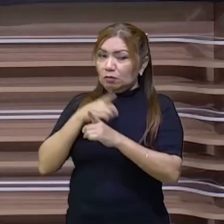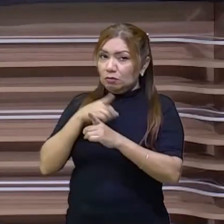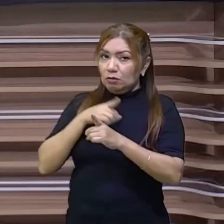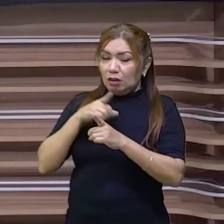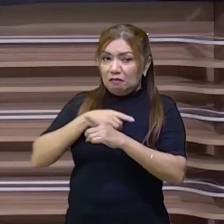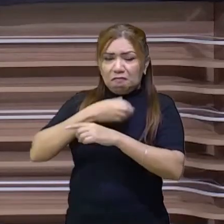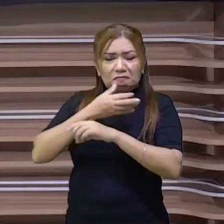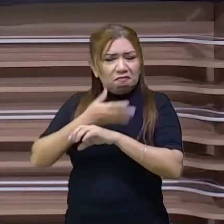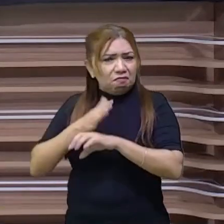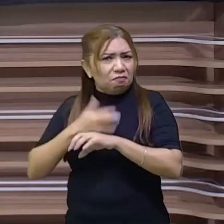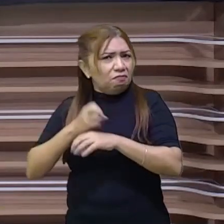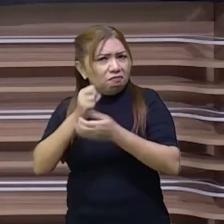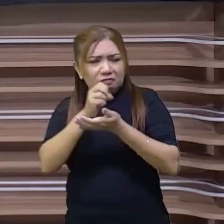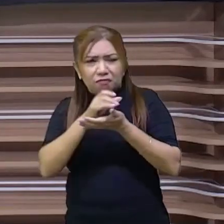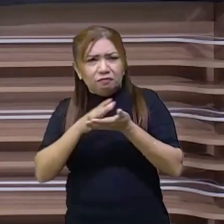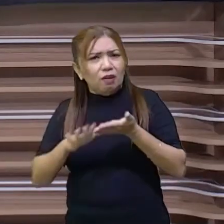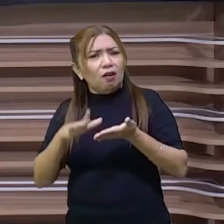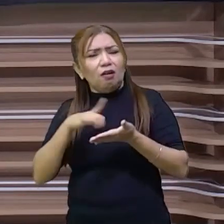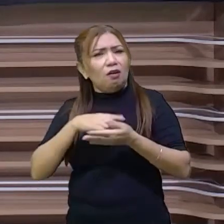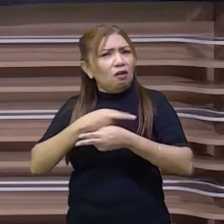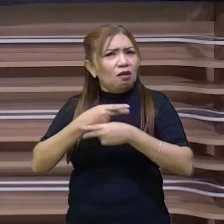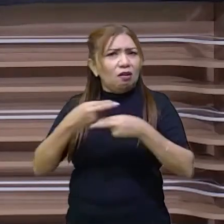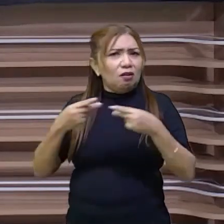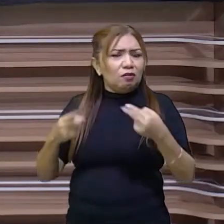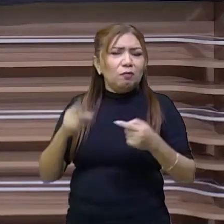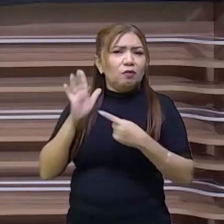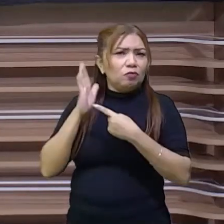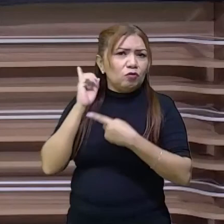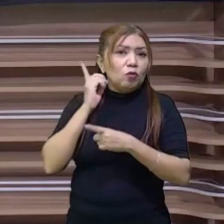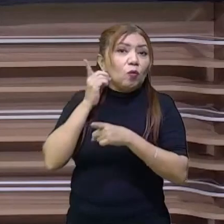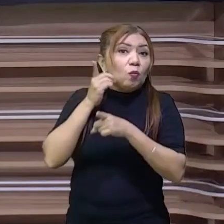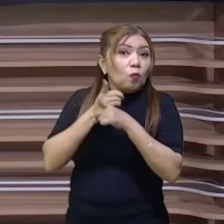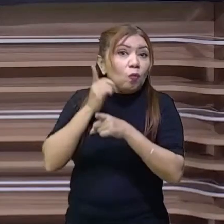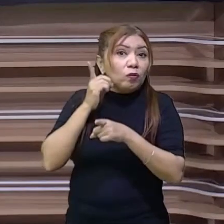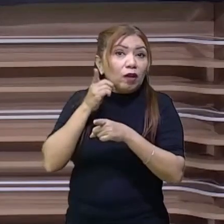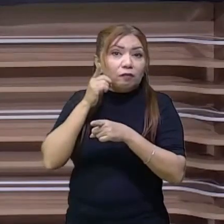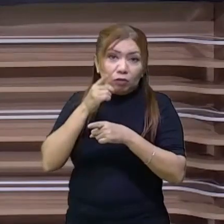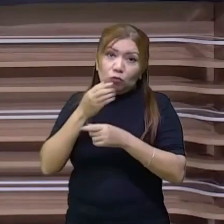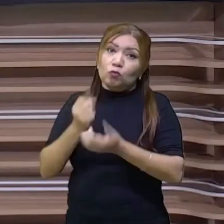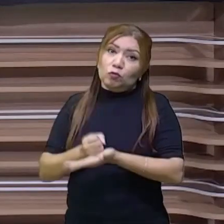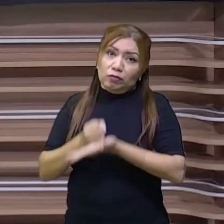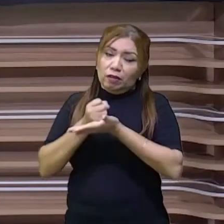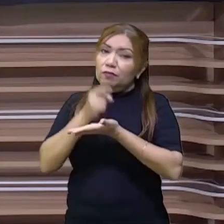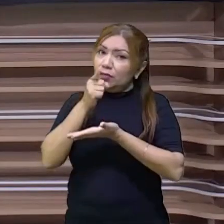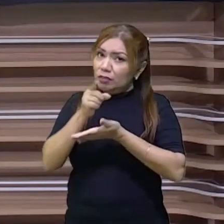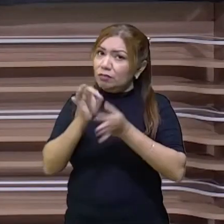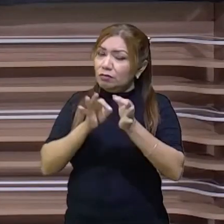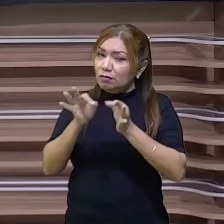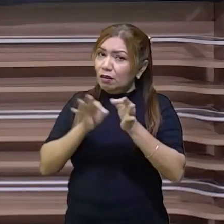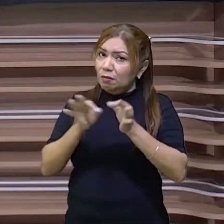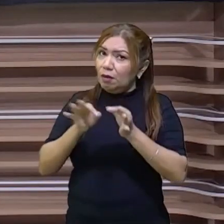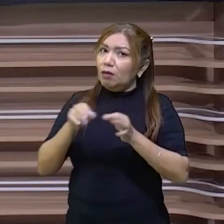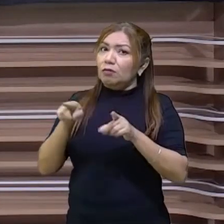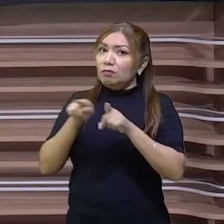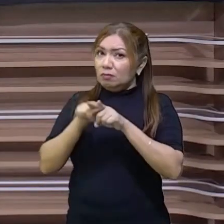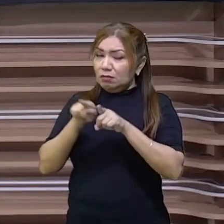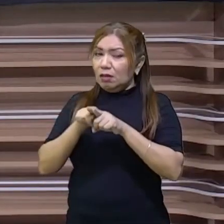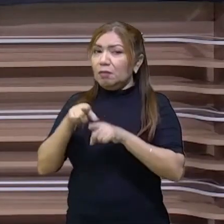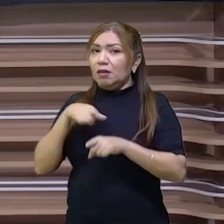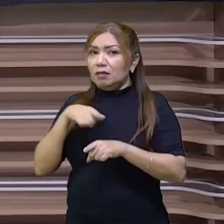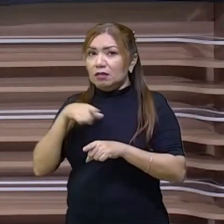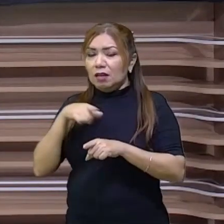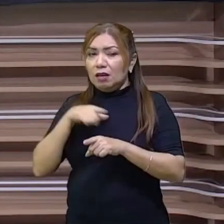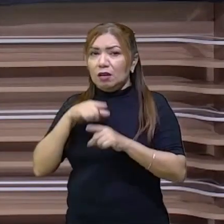outras atividades outros exercícios complementares que vão ajudar bastante aí no trabalho de vocês também no nosso